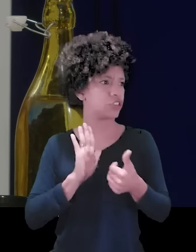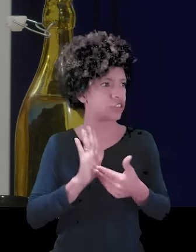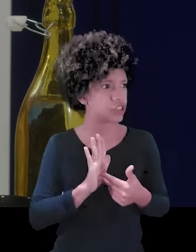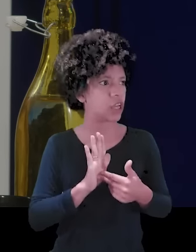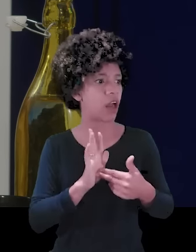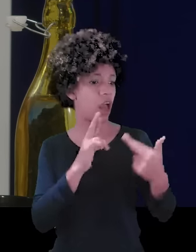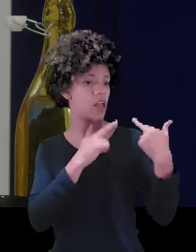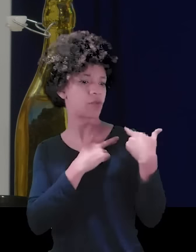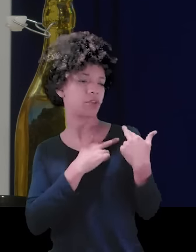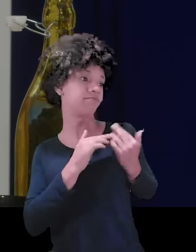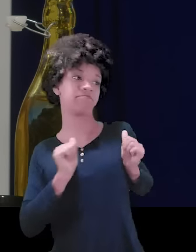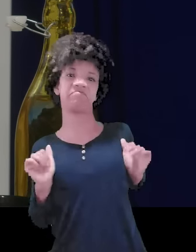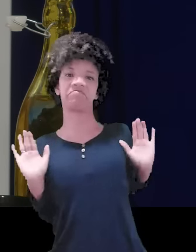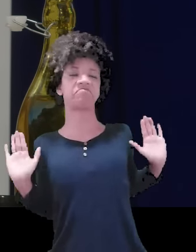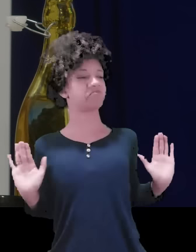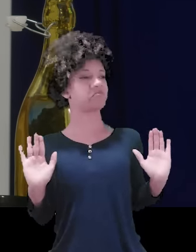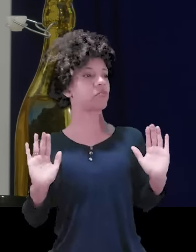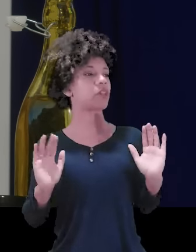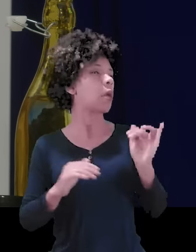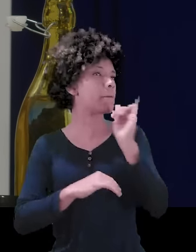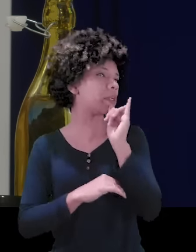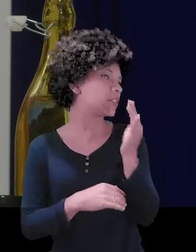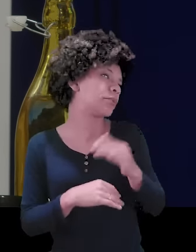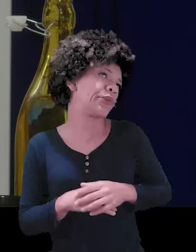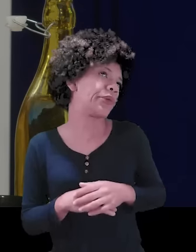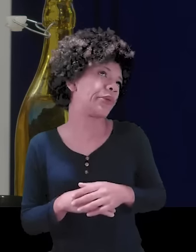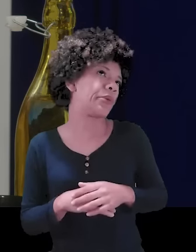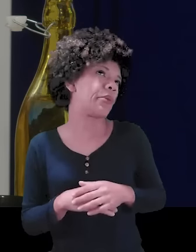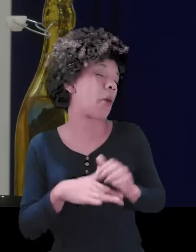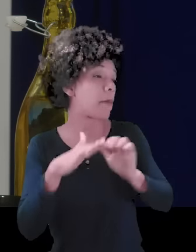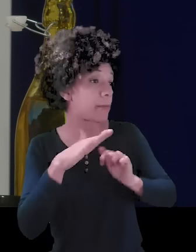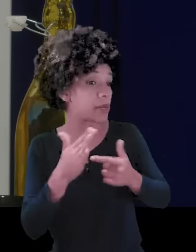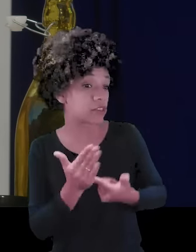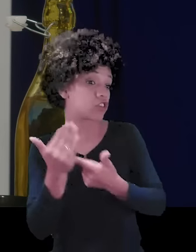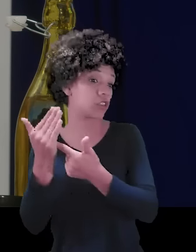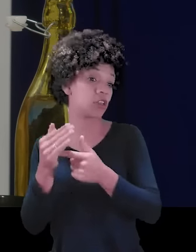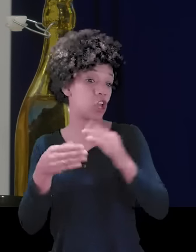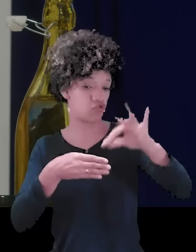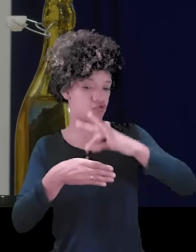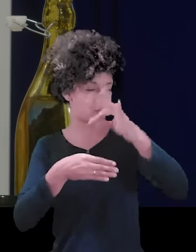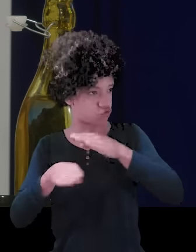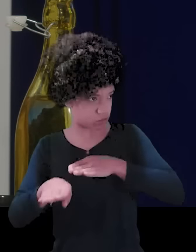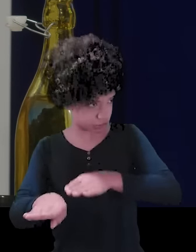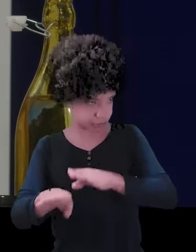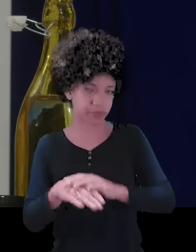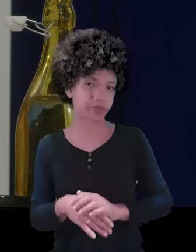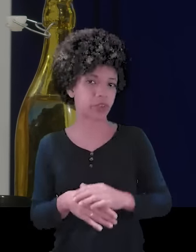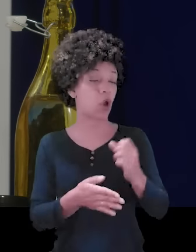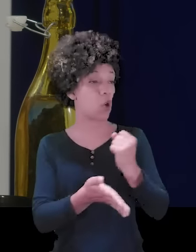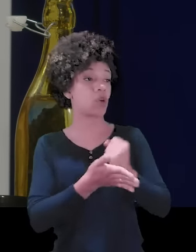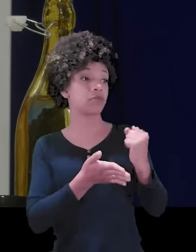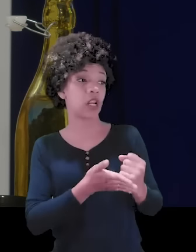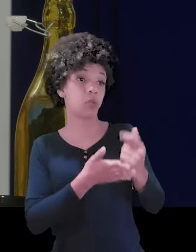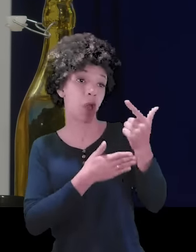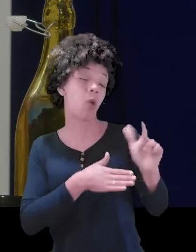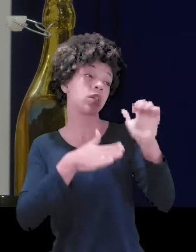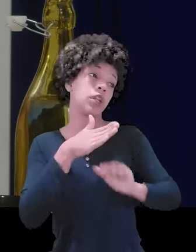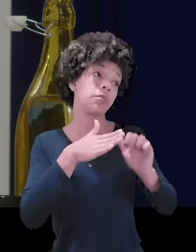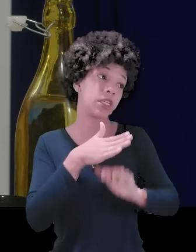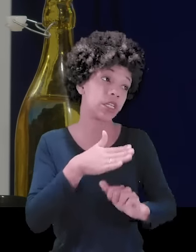de si a responsabilidade então eu ter seria por exemplo uma de tecnologia uma confecção tá eu contrato uma empresa